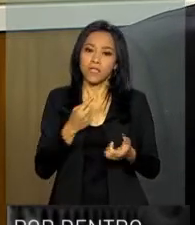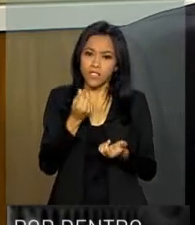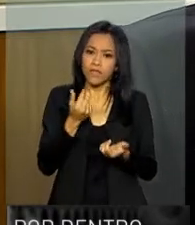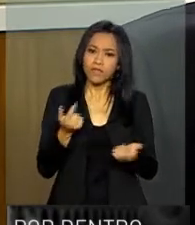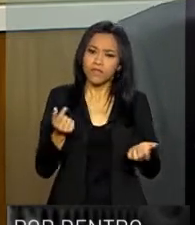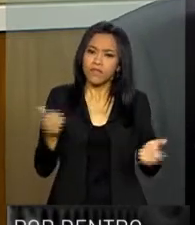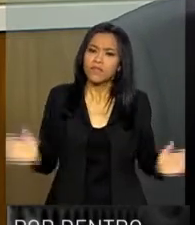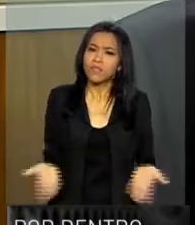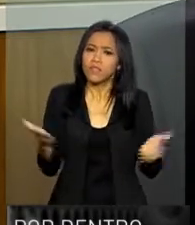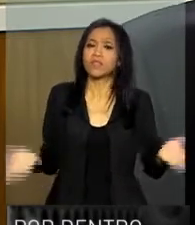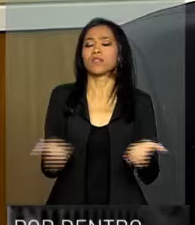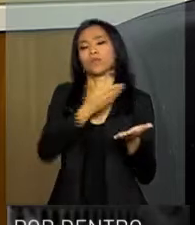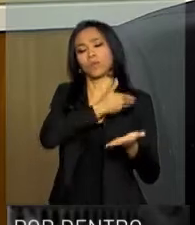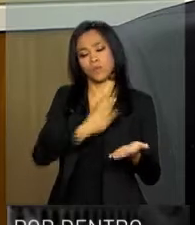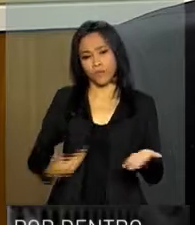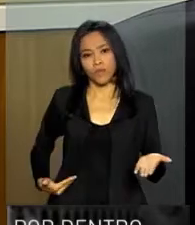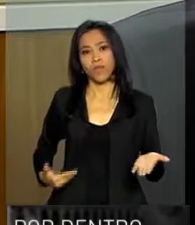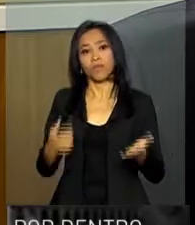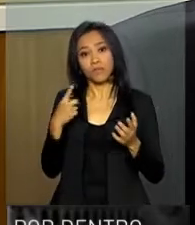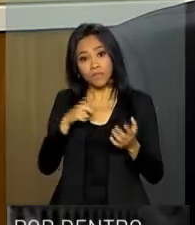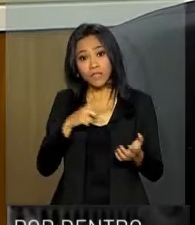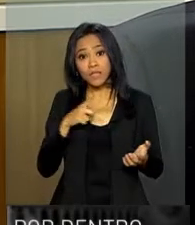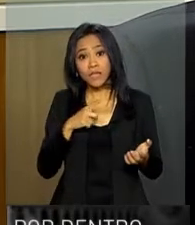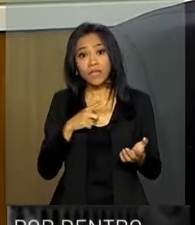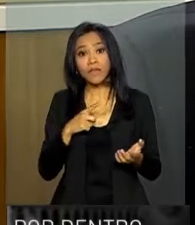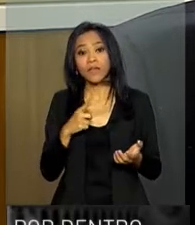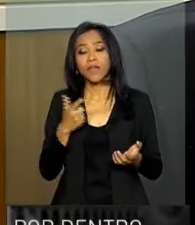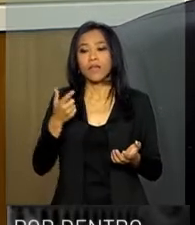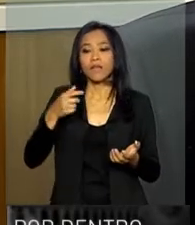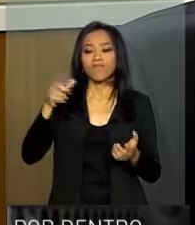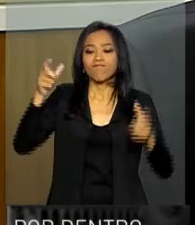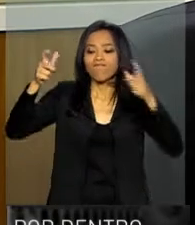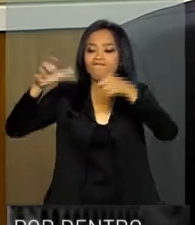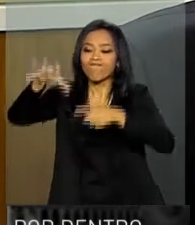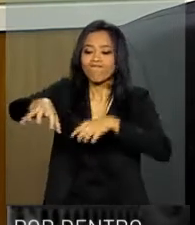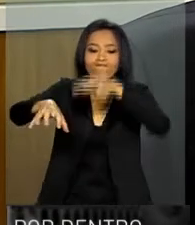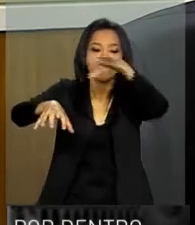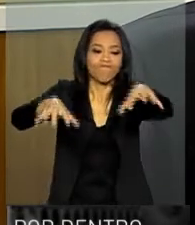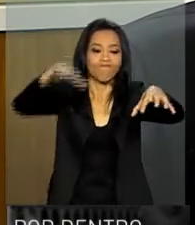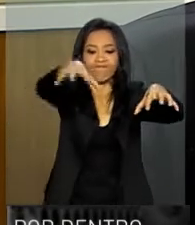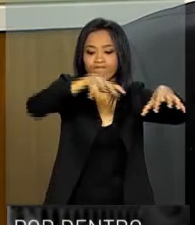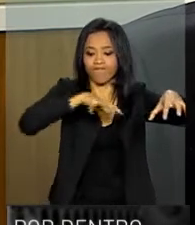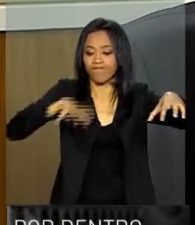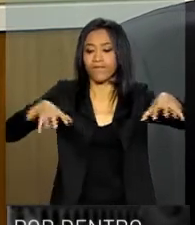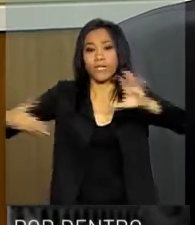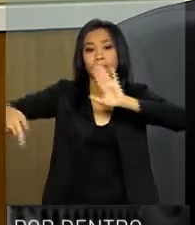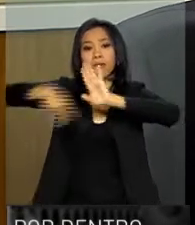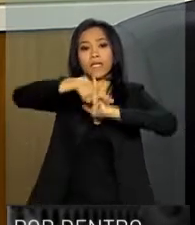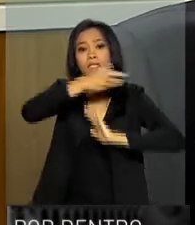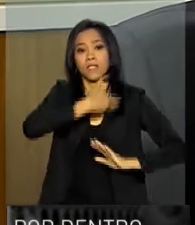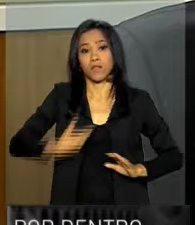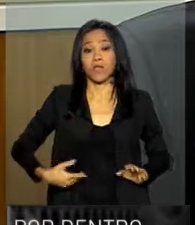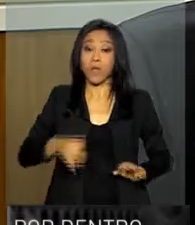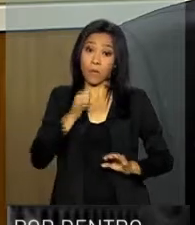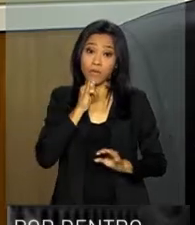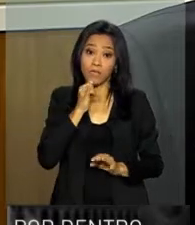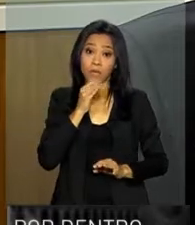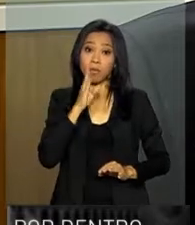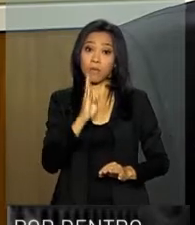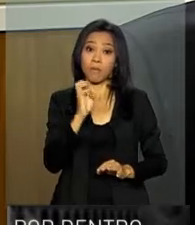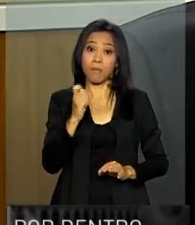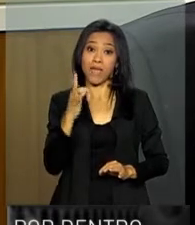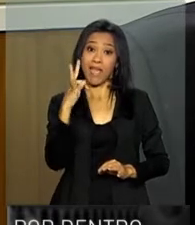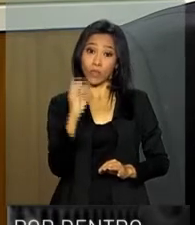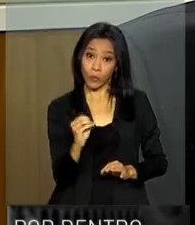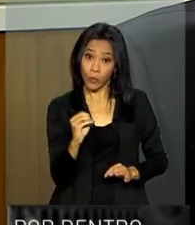fazer coisas estatais né nós temos que pensar como os parques temáticos penso como beto carreiro que tá caminhando para três milhões